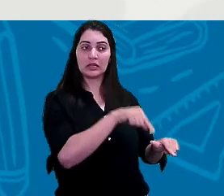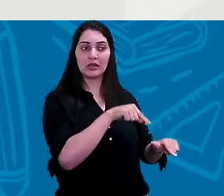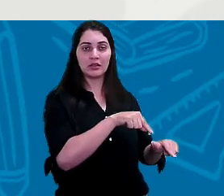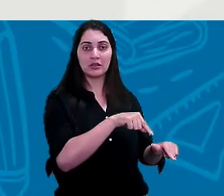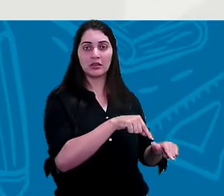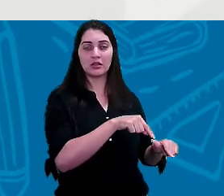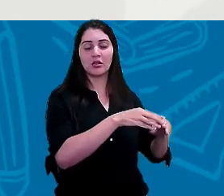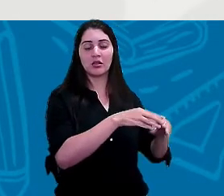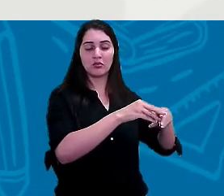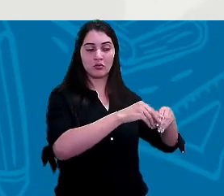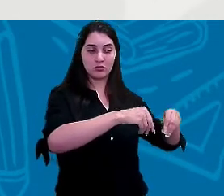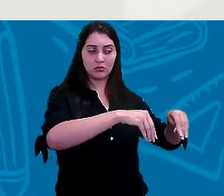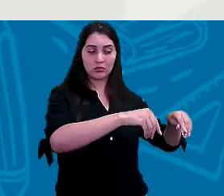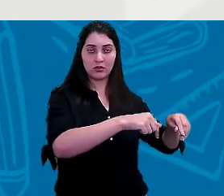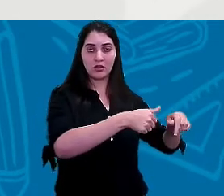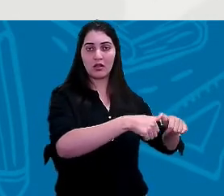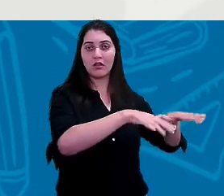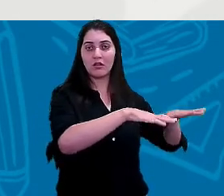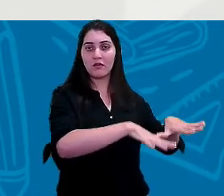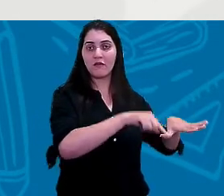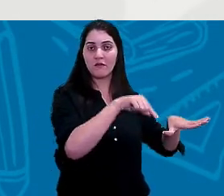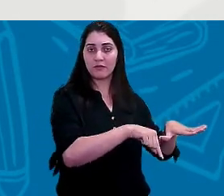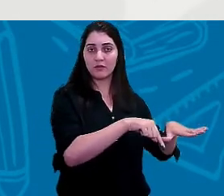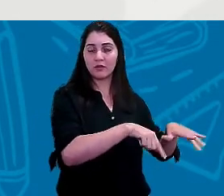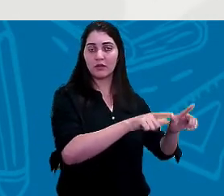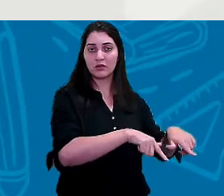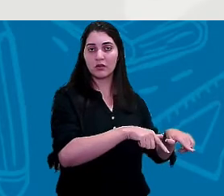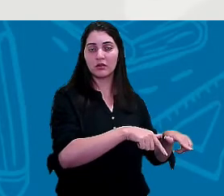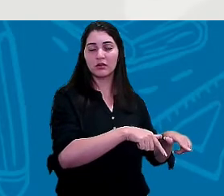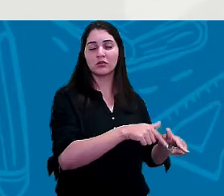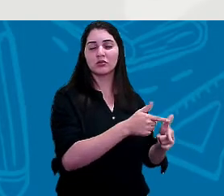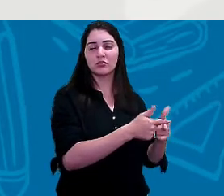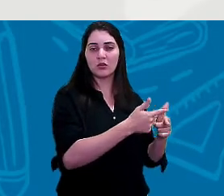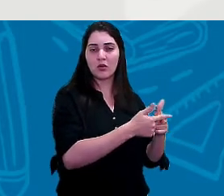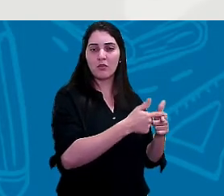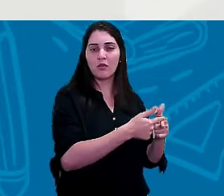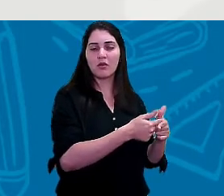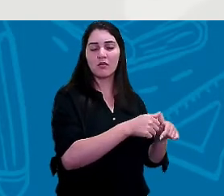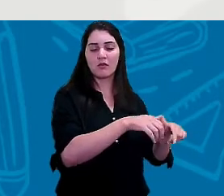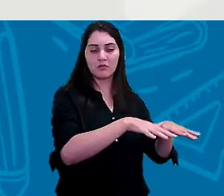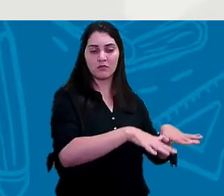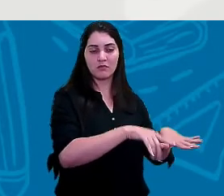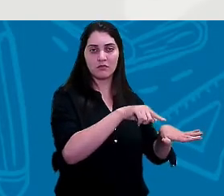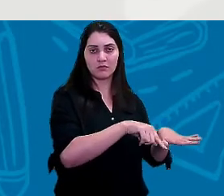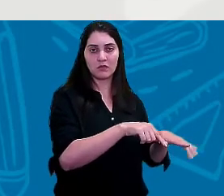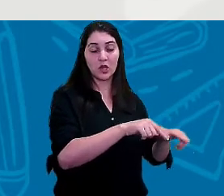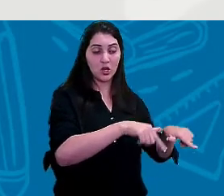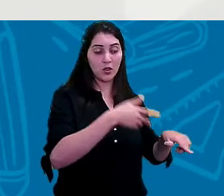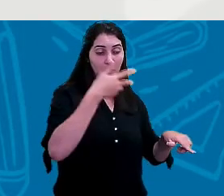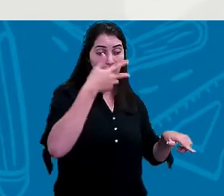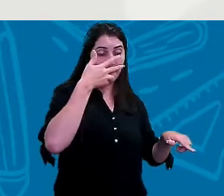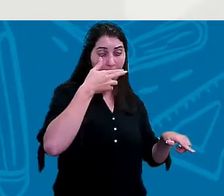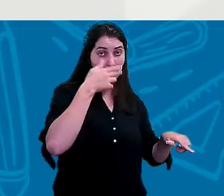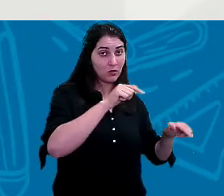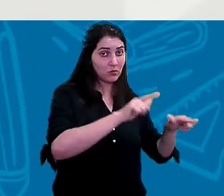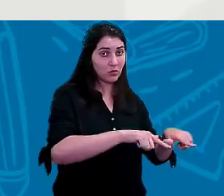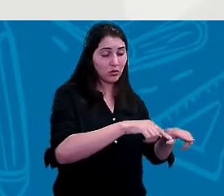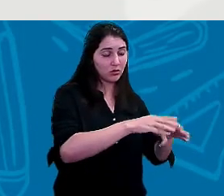intemperismo, o sedimento, ele vai ser do desgaste, o resultado do desgaste, ele vai se localizar naquele